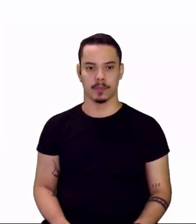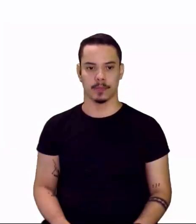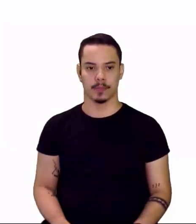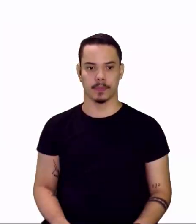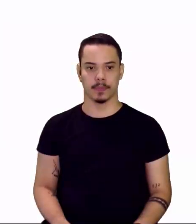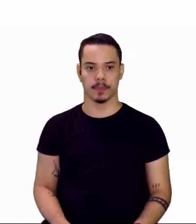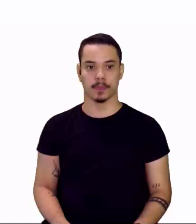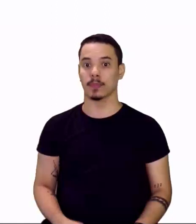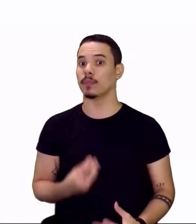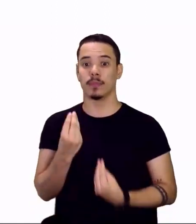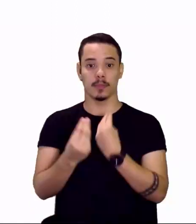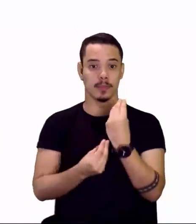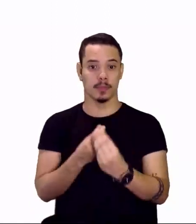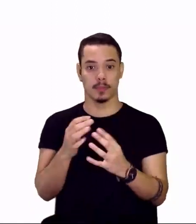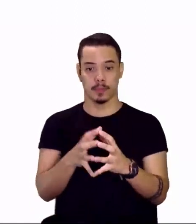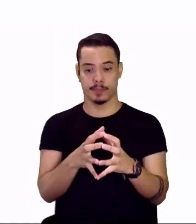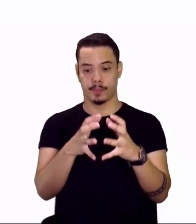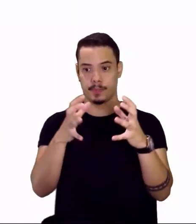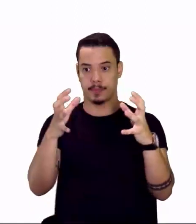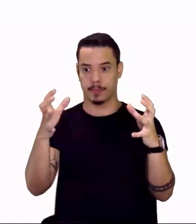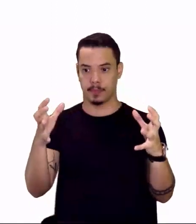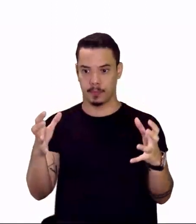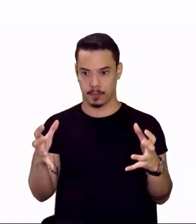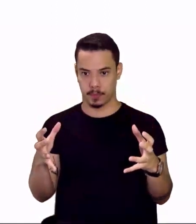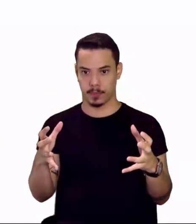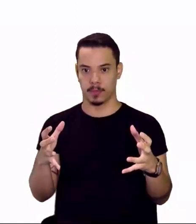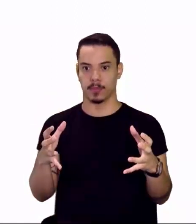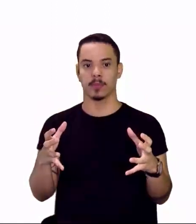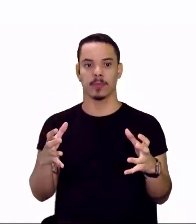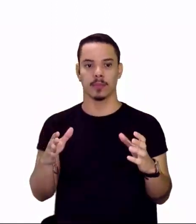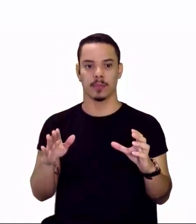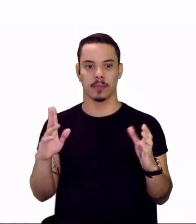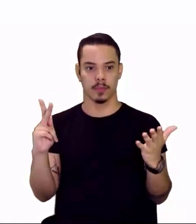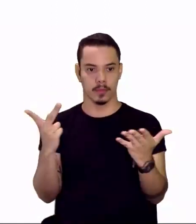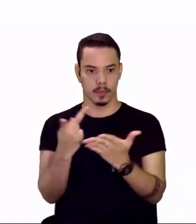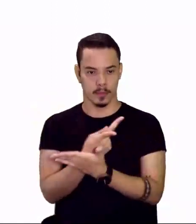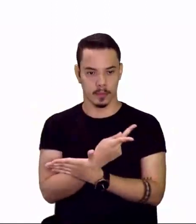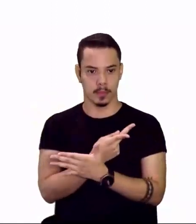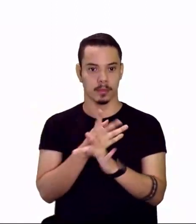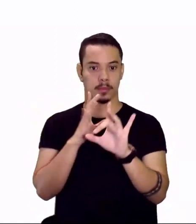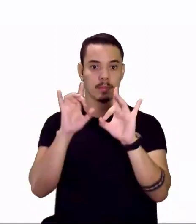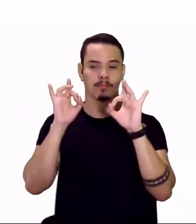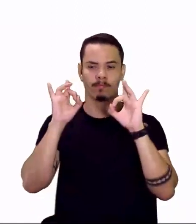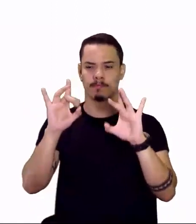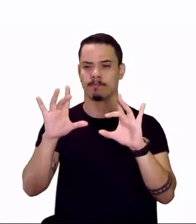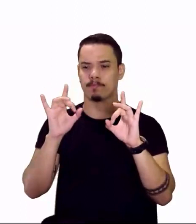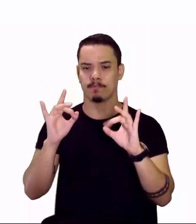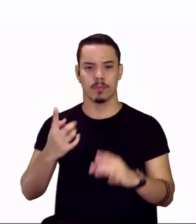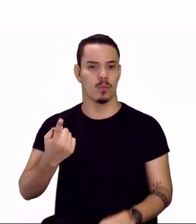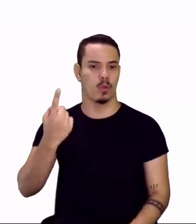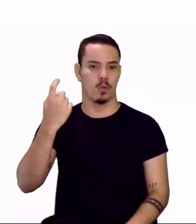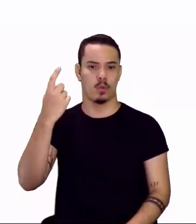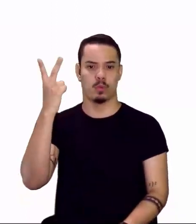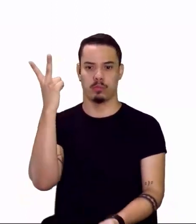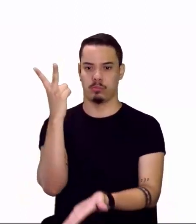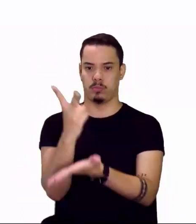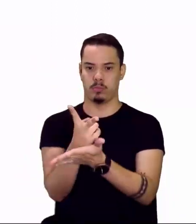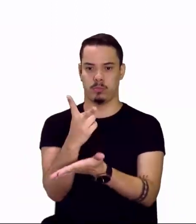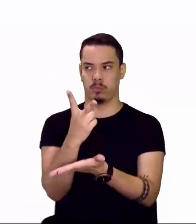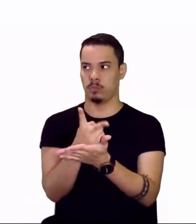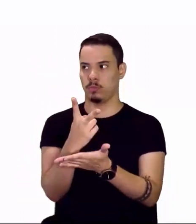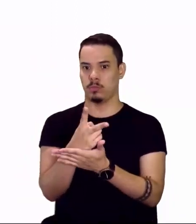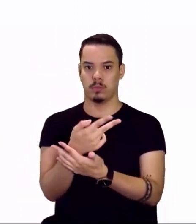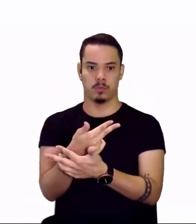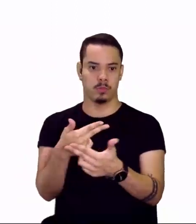a expansão do octeto ocorre exclusivamente com